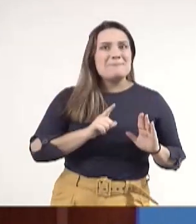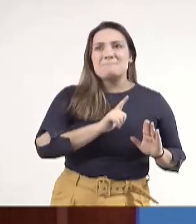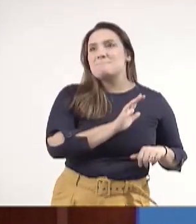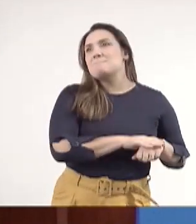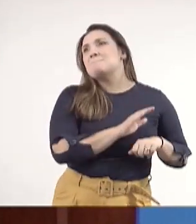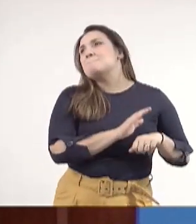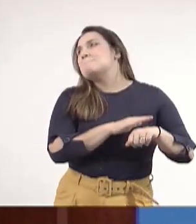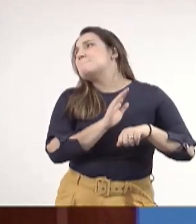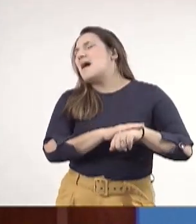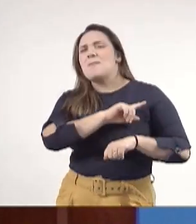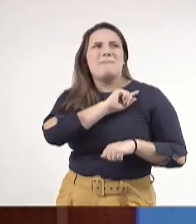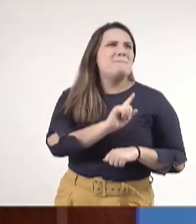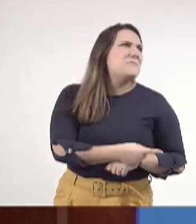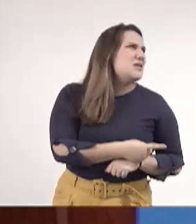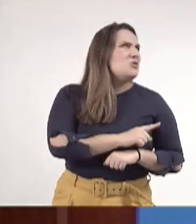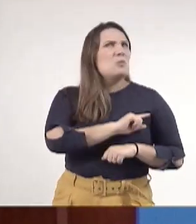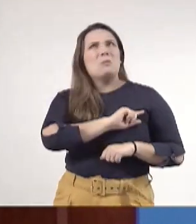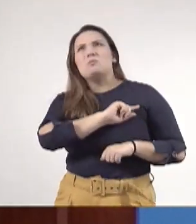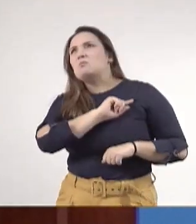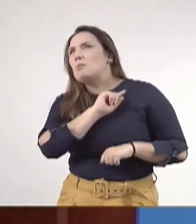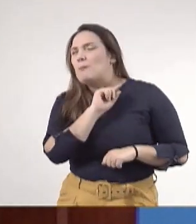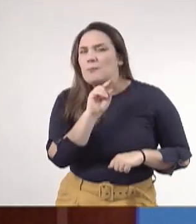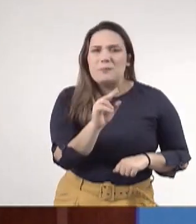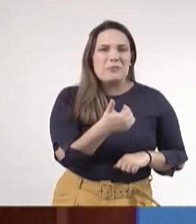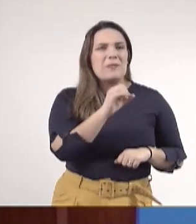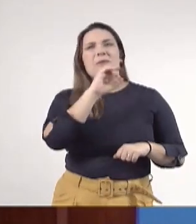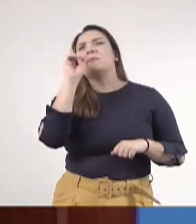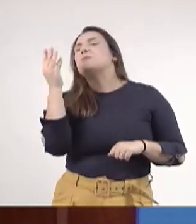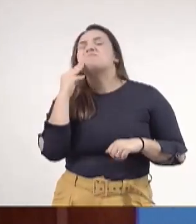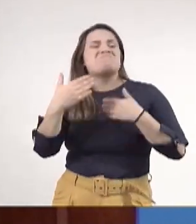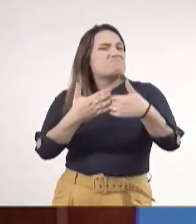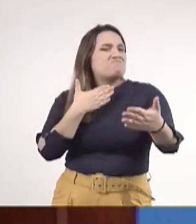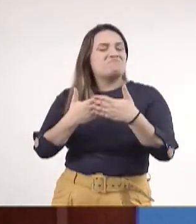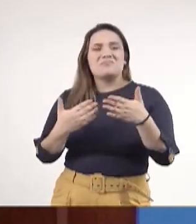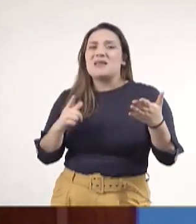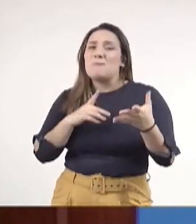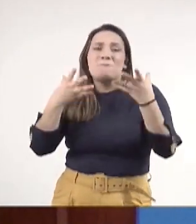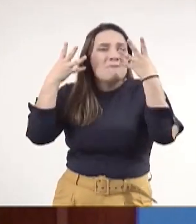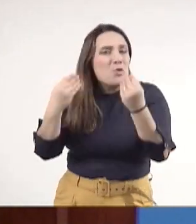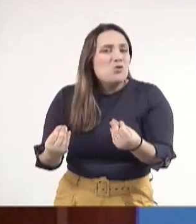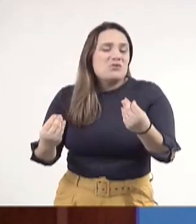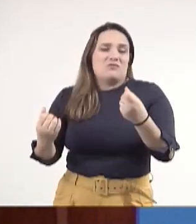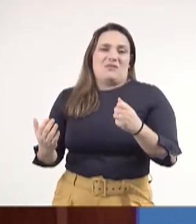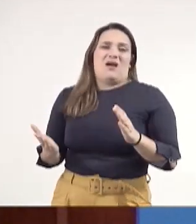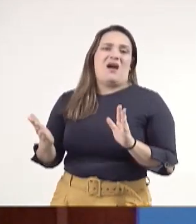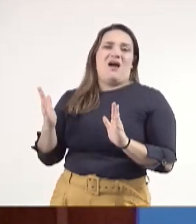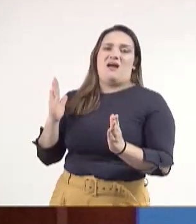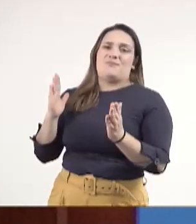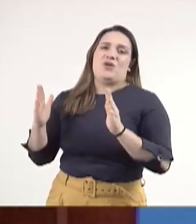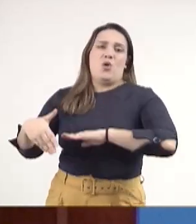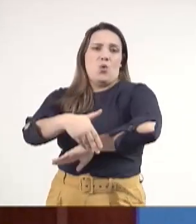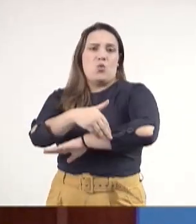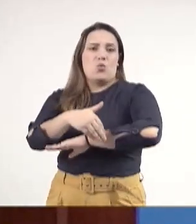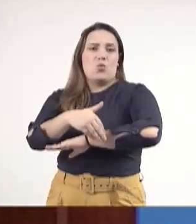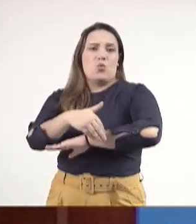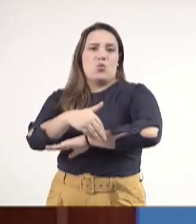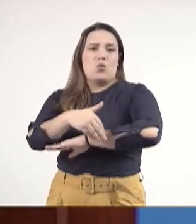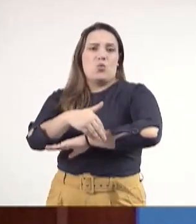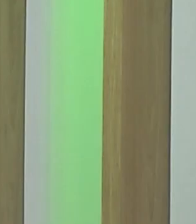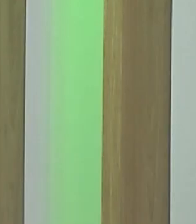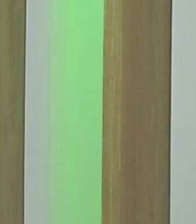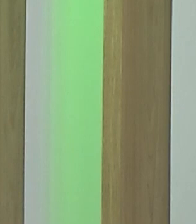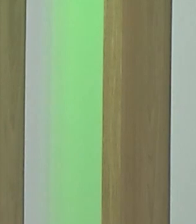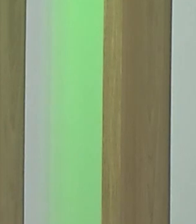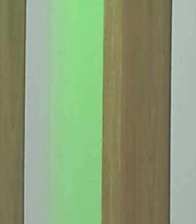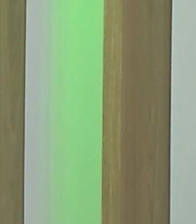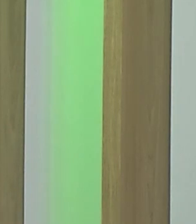centenas, de milhares de caminhões. Então, a saída é a hidrovia.